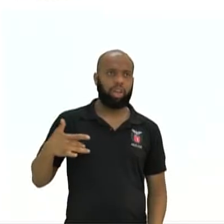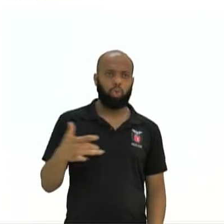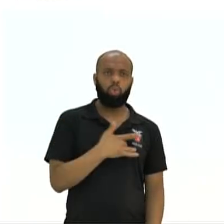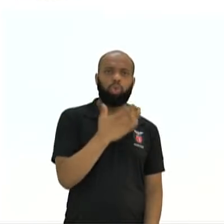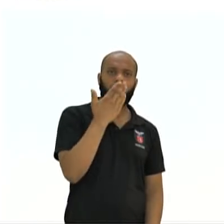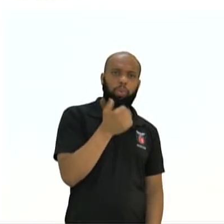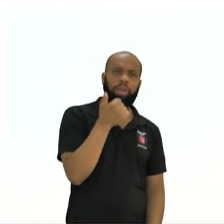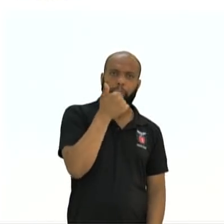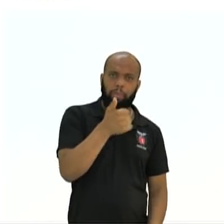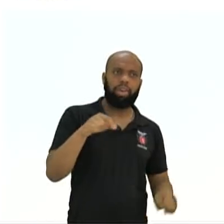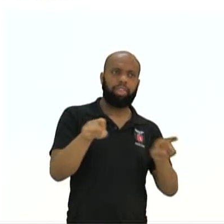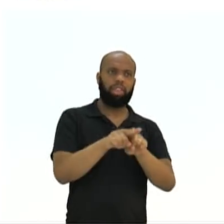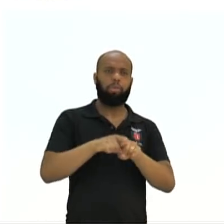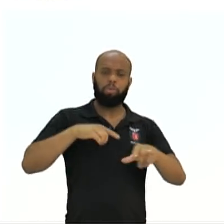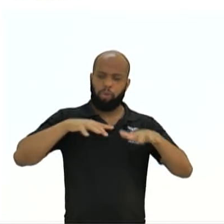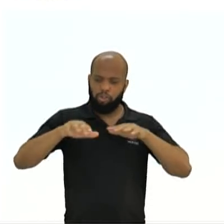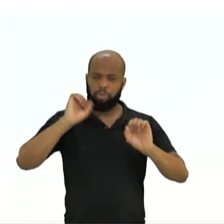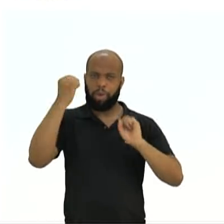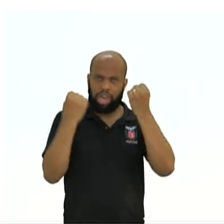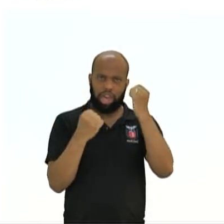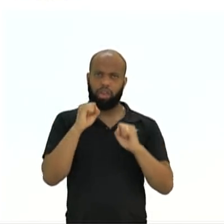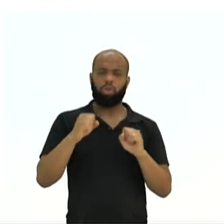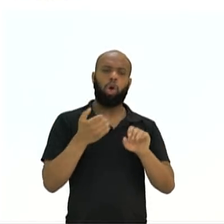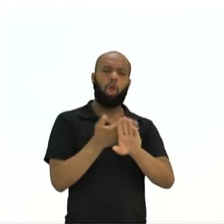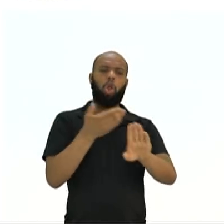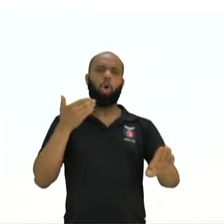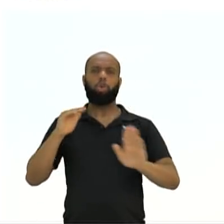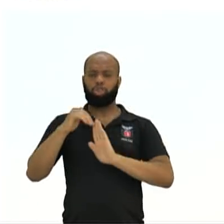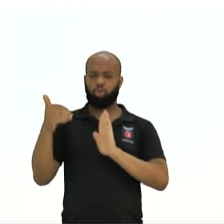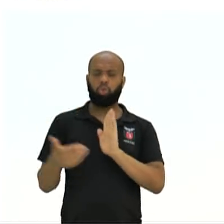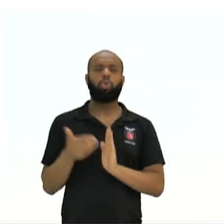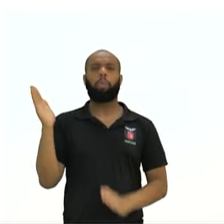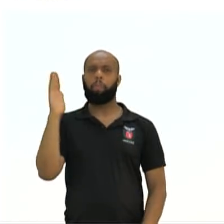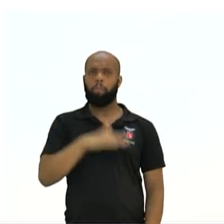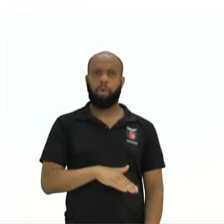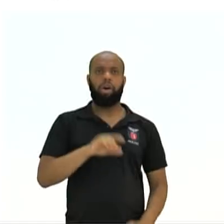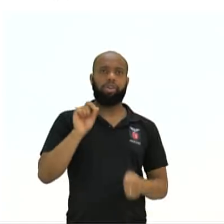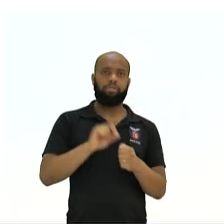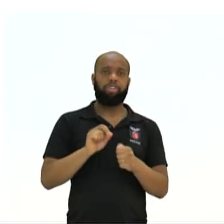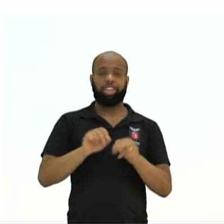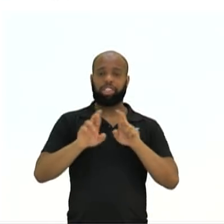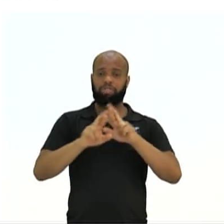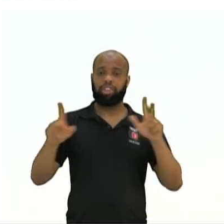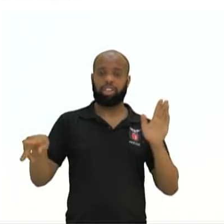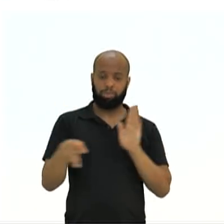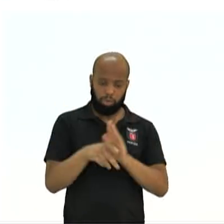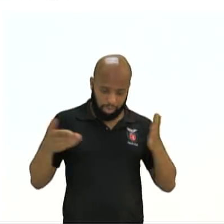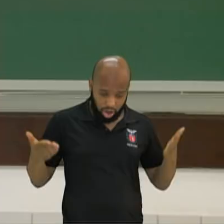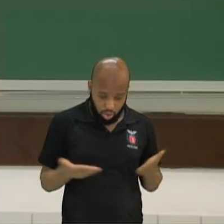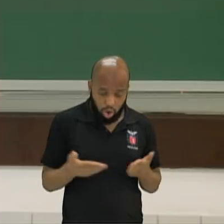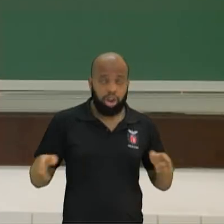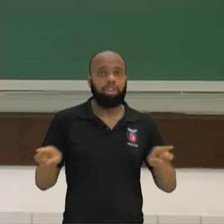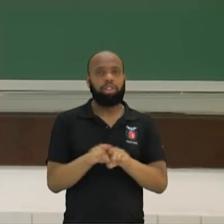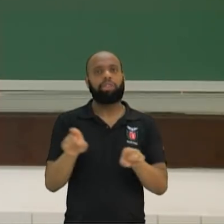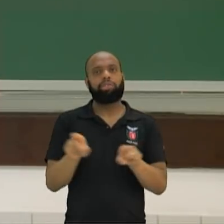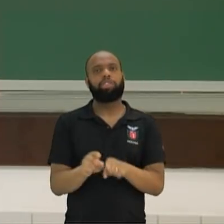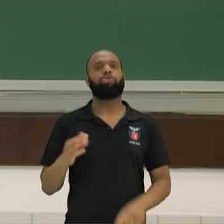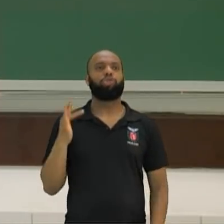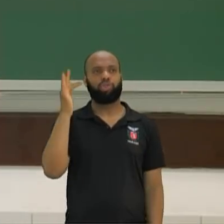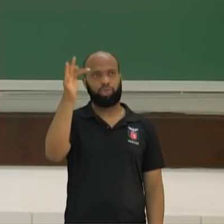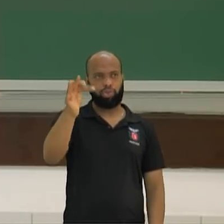se movimentar, ficar longe de tudo aquilo que faz mal, certo? Isso aqui vai fazer a diferença não só agora, mas para o seu